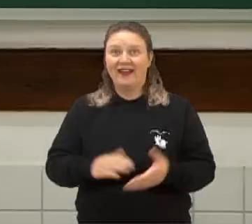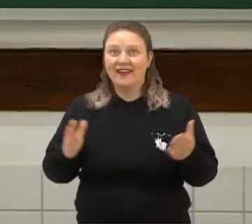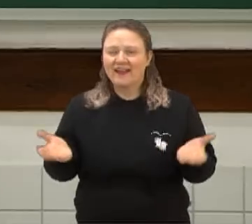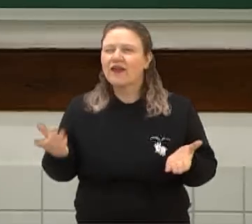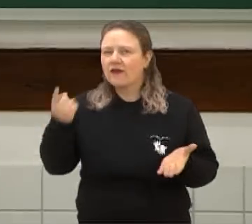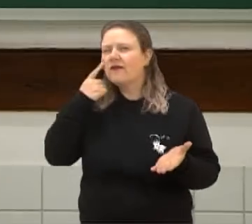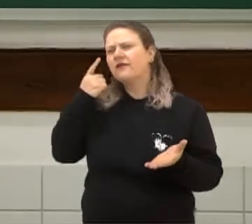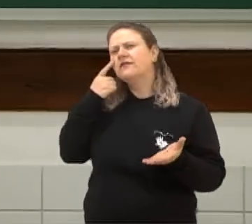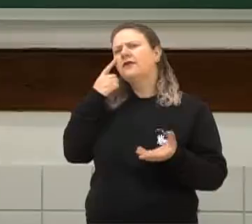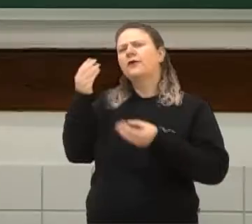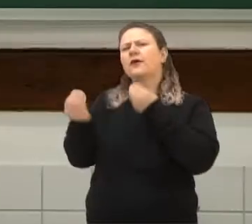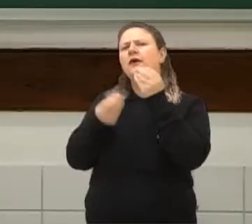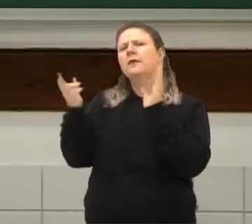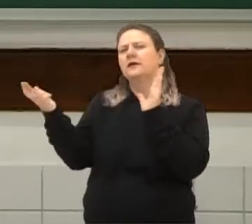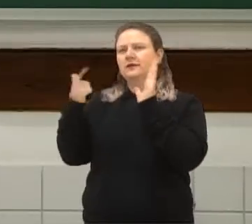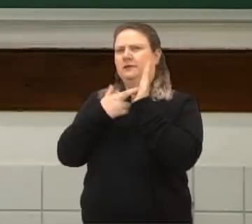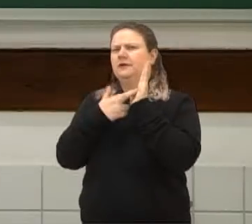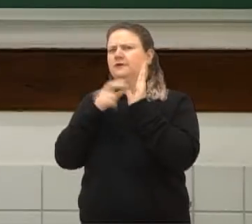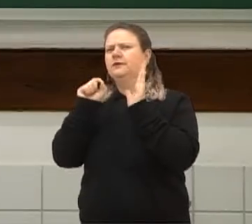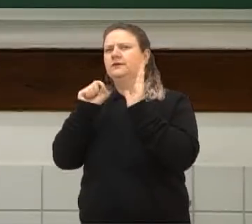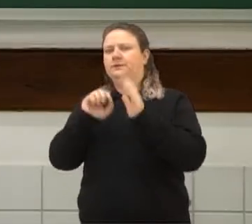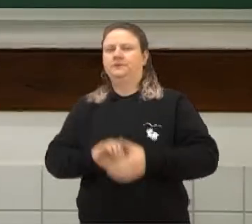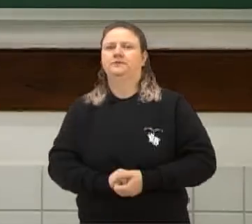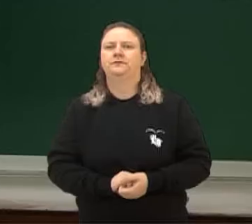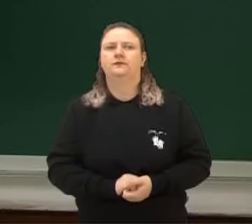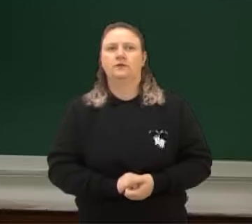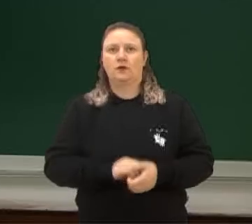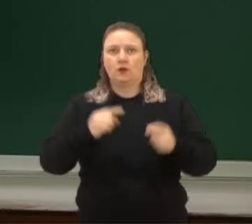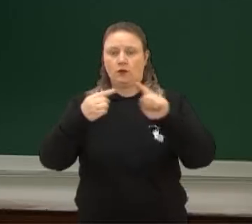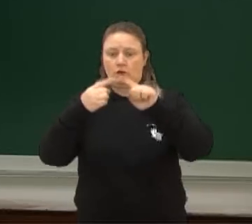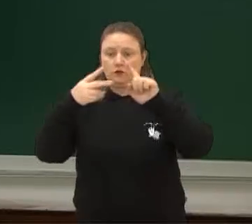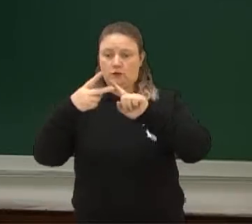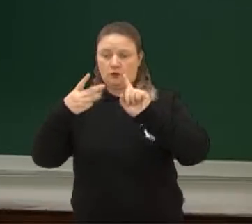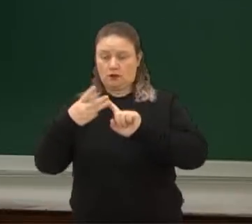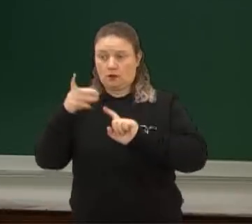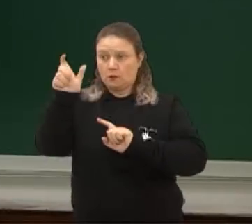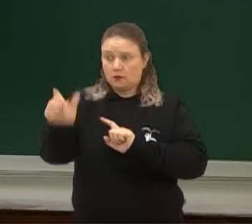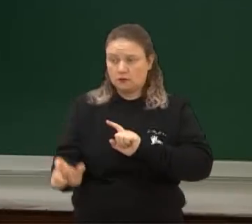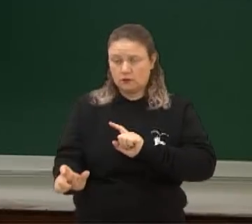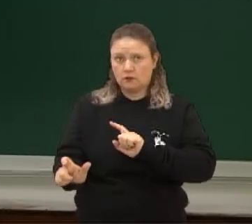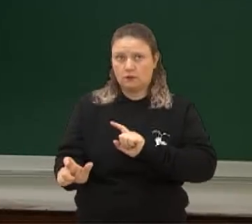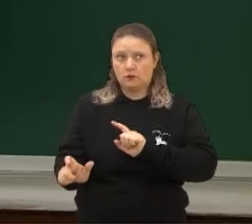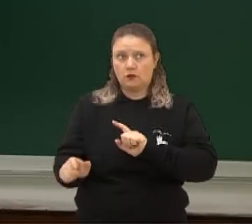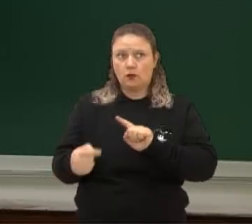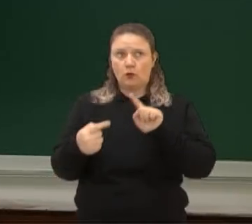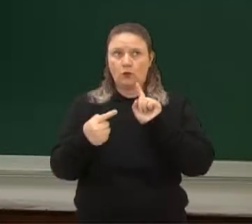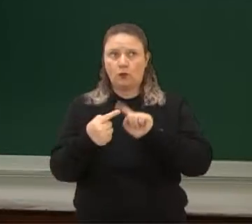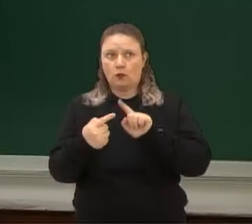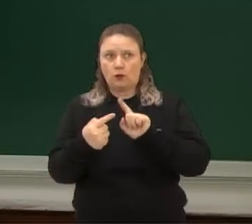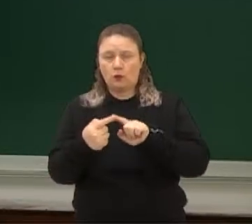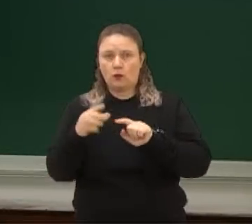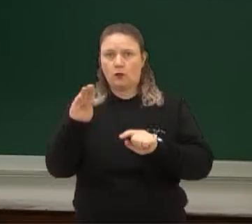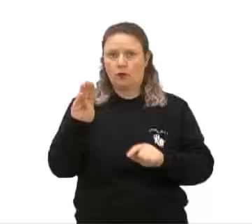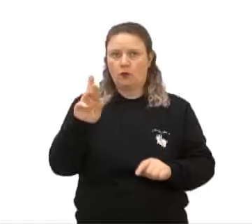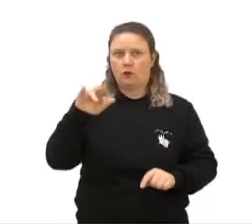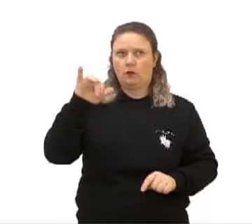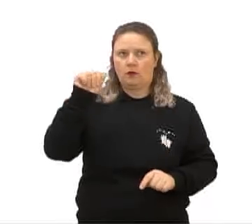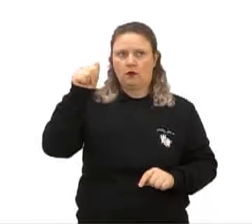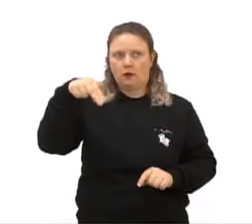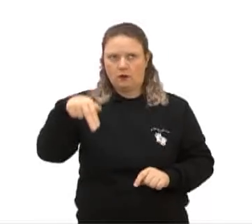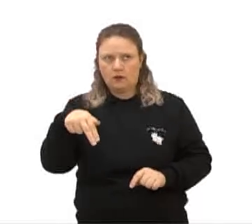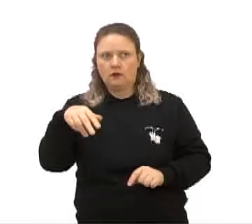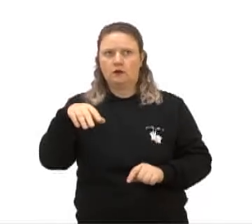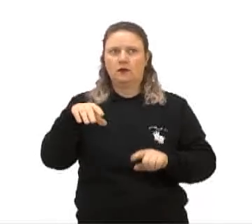Vamos ver então como que ficou a resposta? Nós temos os 3 membros da banda, o Brian May, John Deacon e